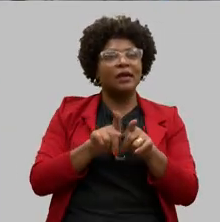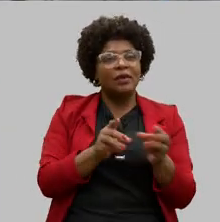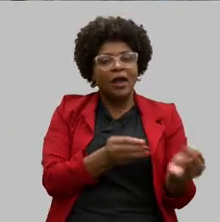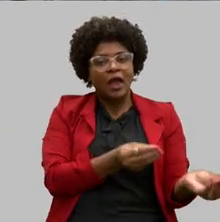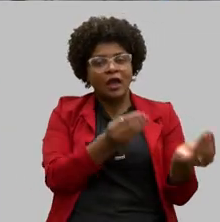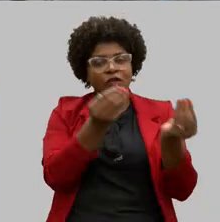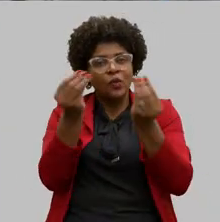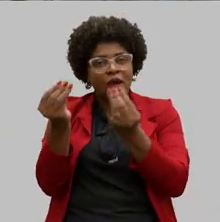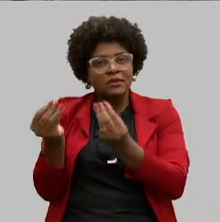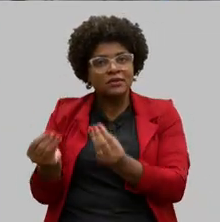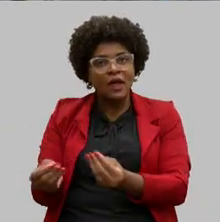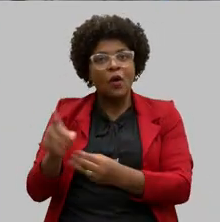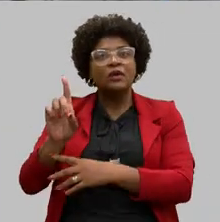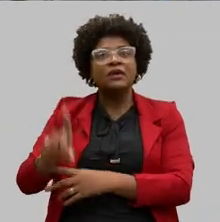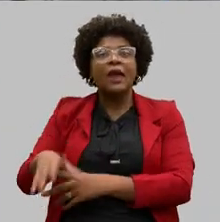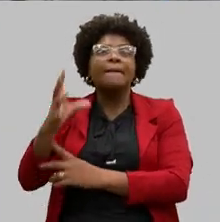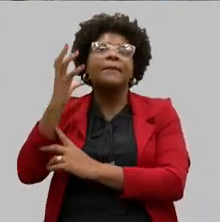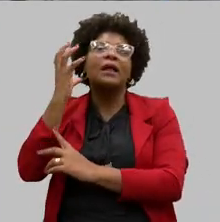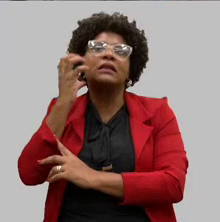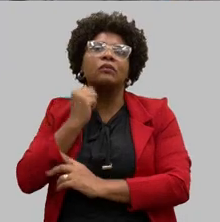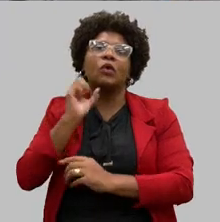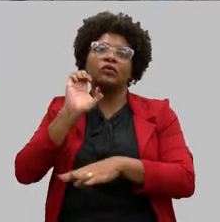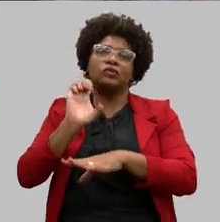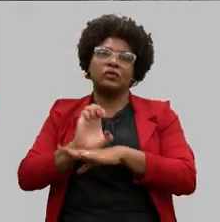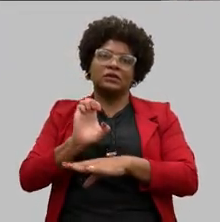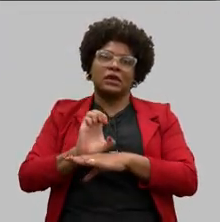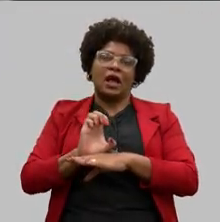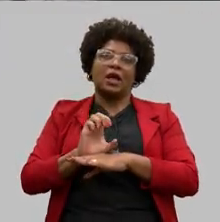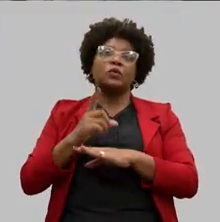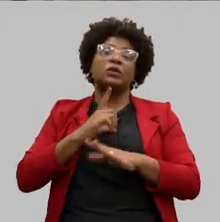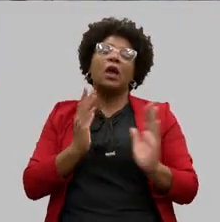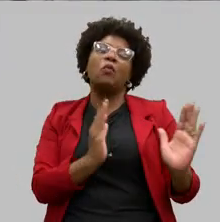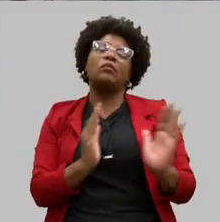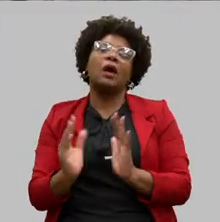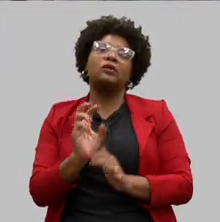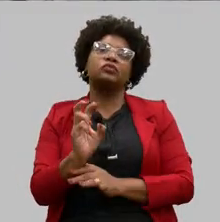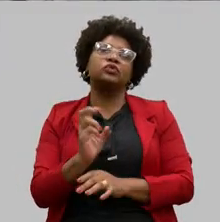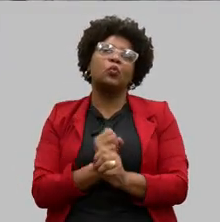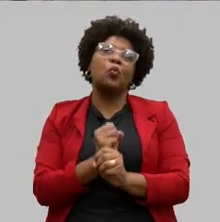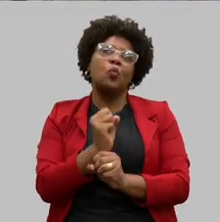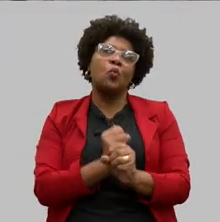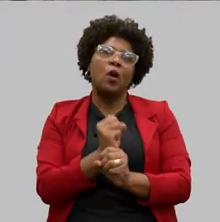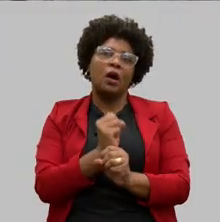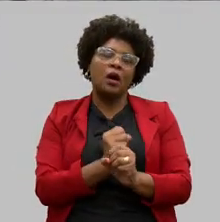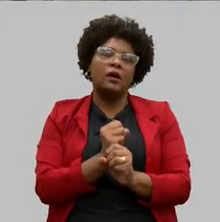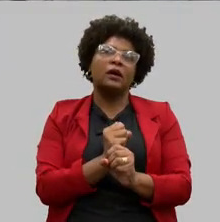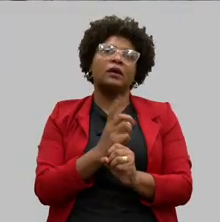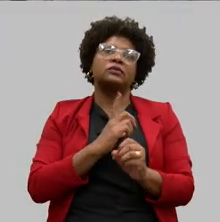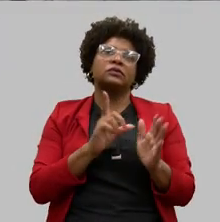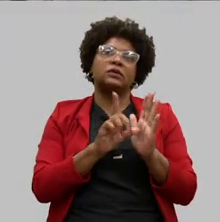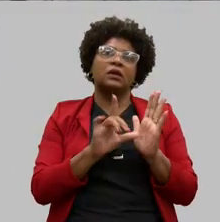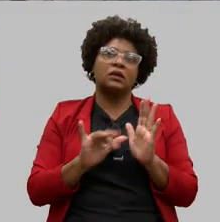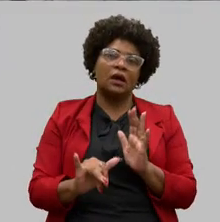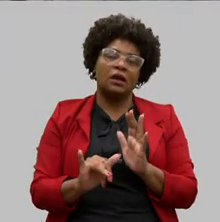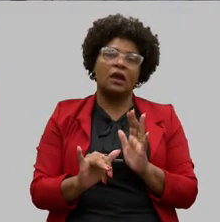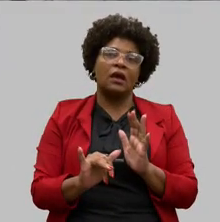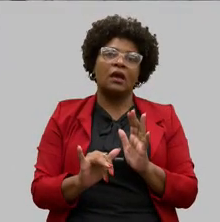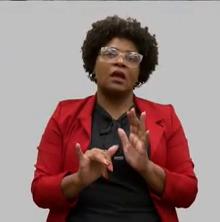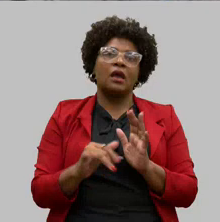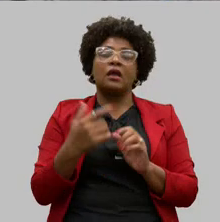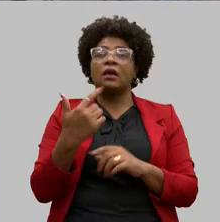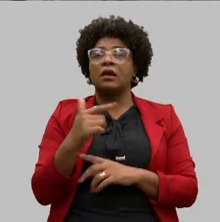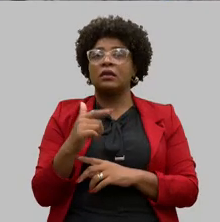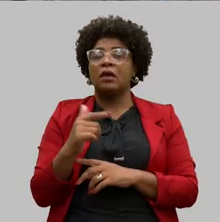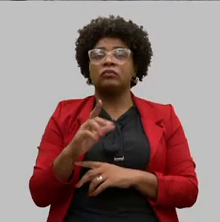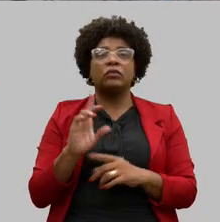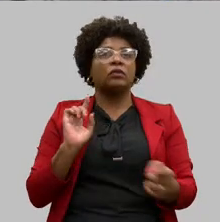do estado se f do prazo de 5 anos contados da data da lavratura da Escritura pública de doação não lhe tiver sido dada a destinação